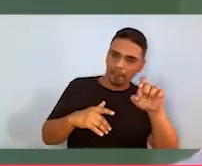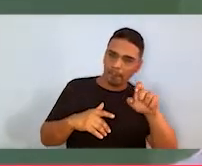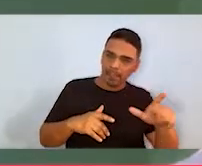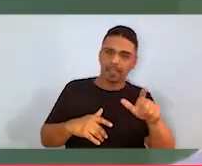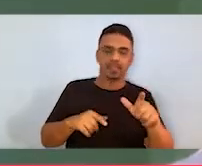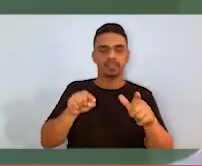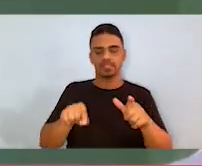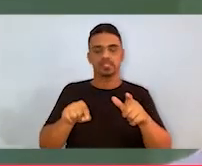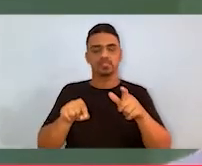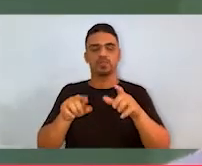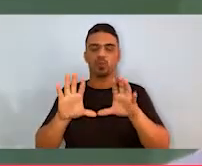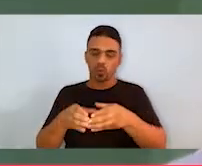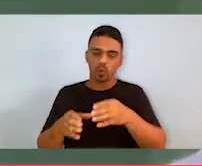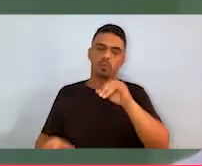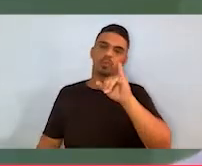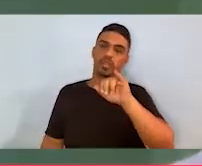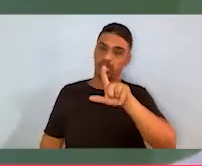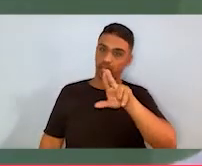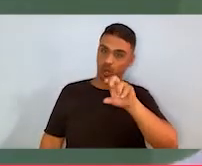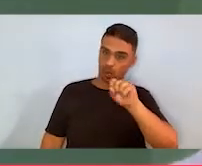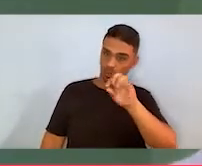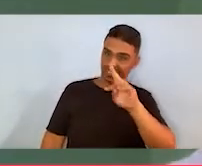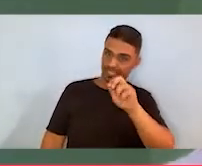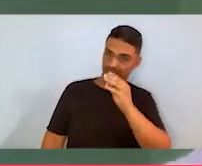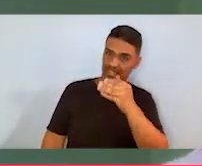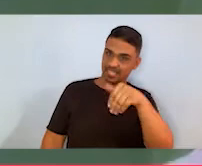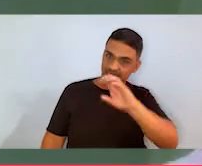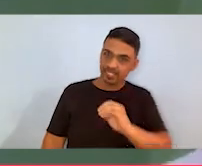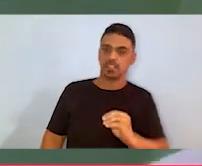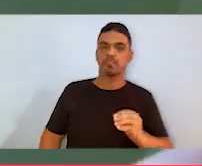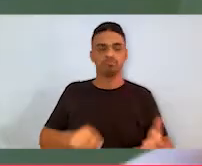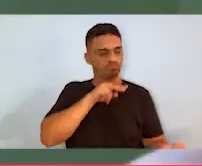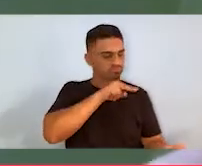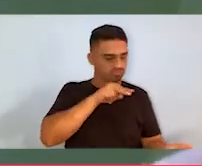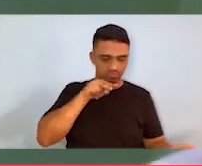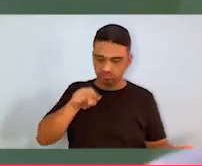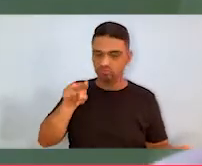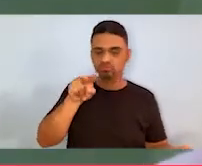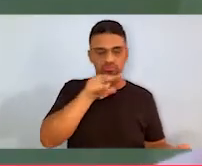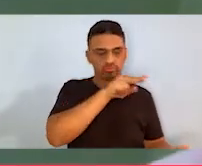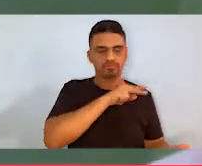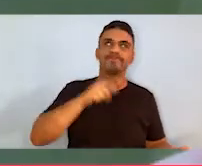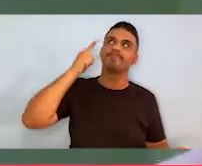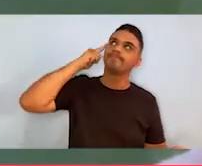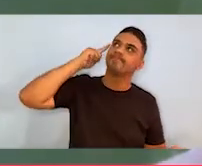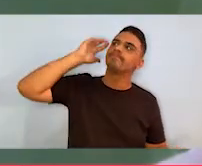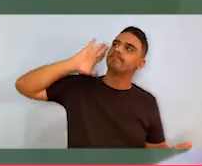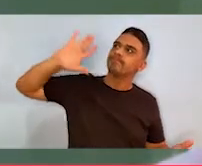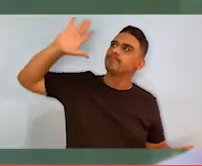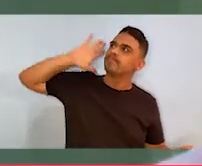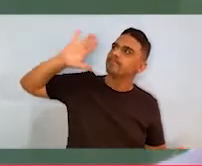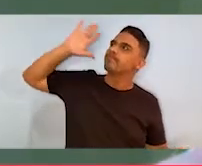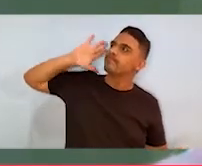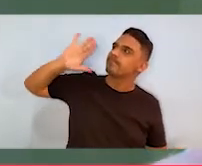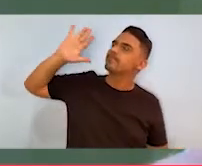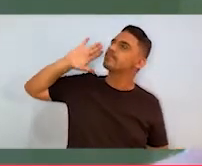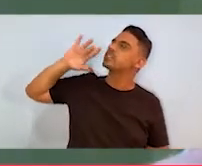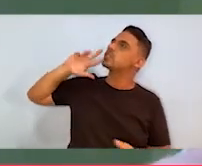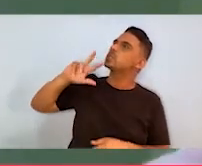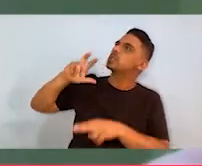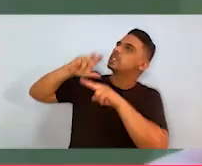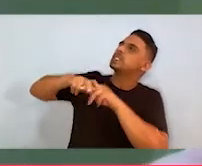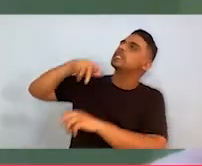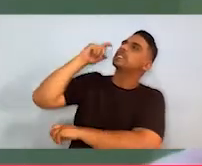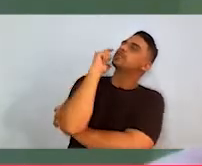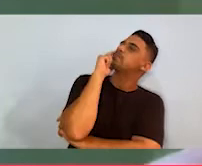pixel art. Então, eu vejo a galera conversando disso aí, mas eu só faço notas mentais e nunca aparecem para